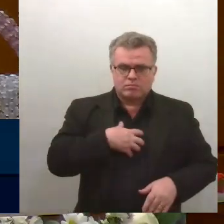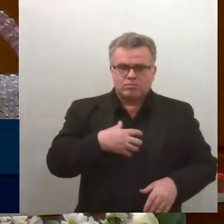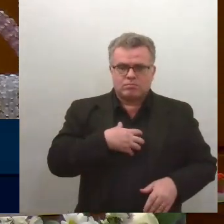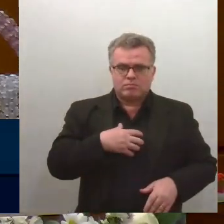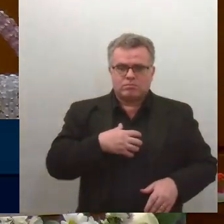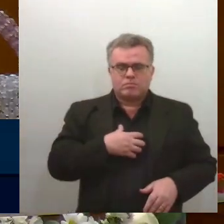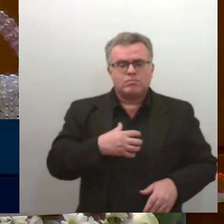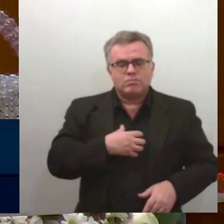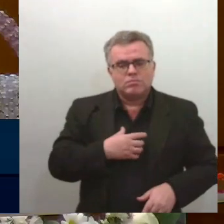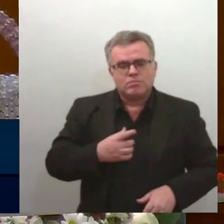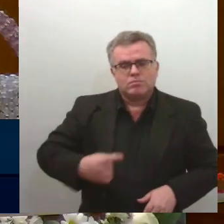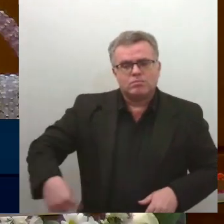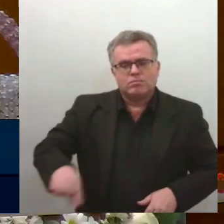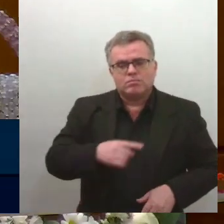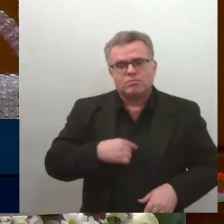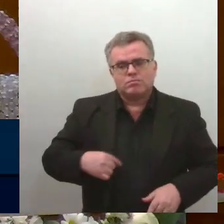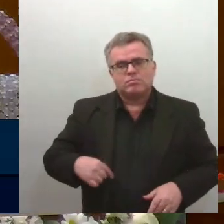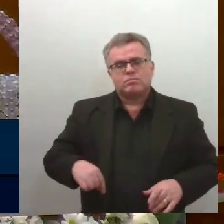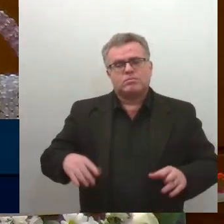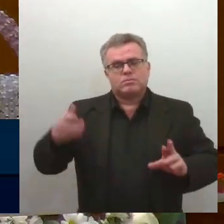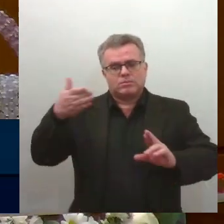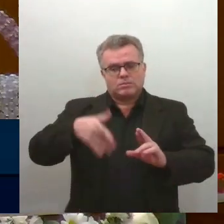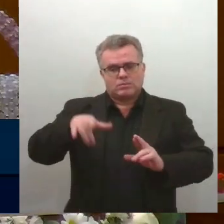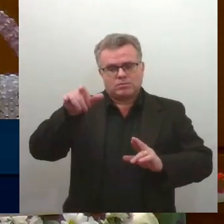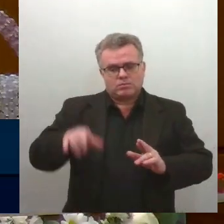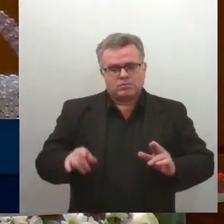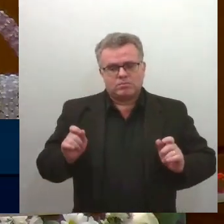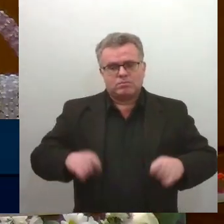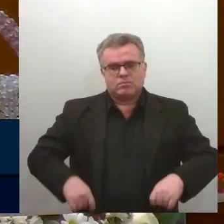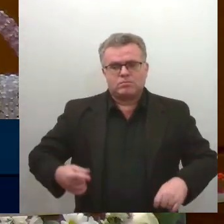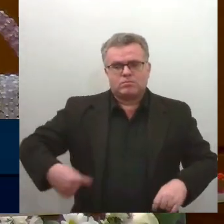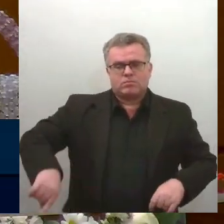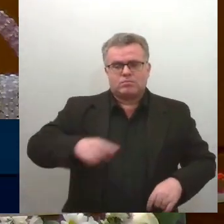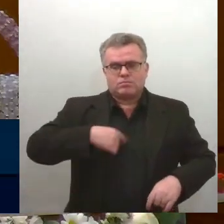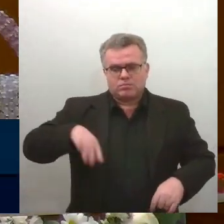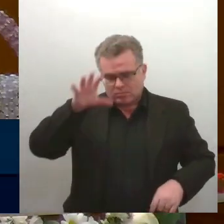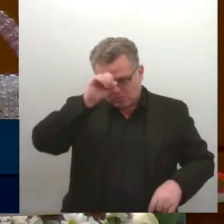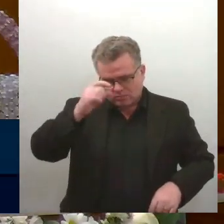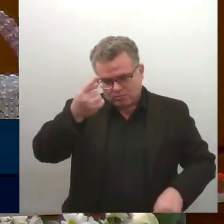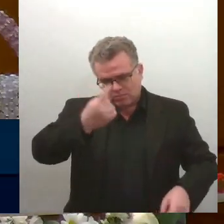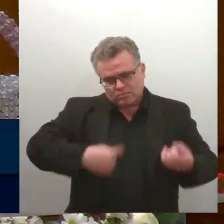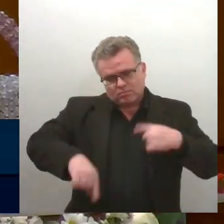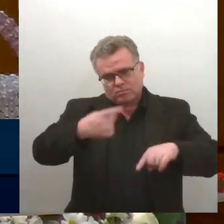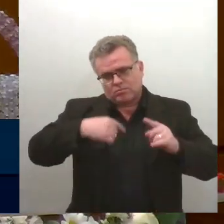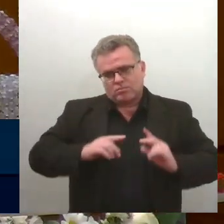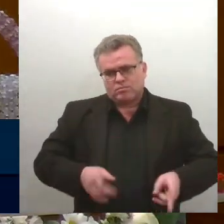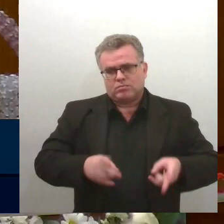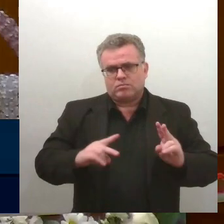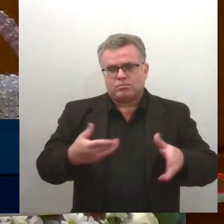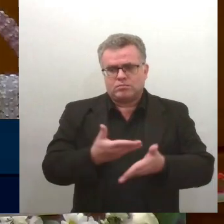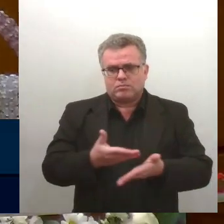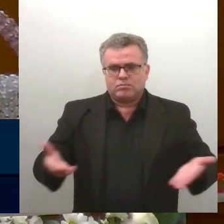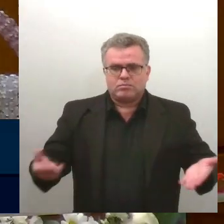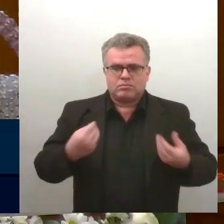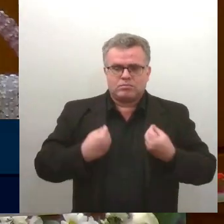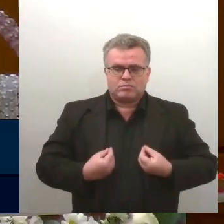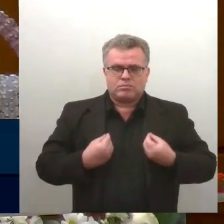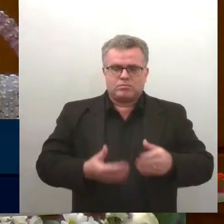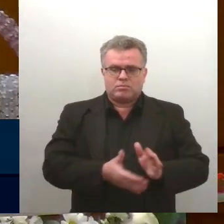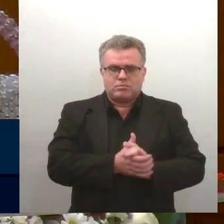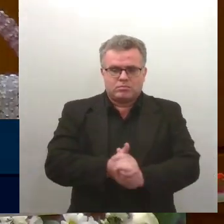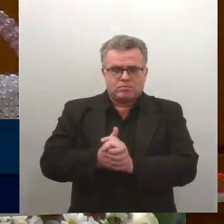possa servir, né, de inspiração, né, para todos vocês homenageados e outros, né, profissionais